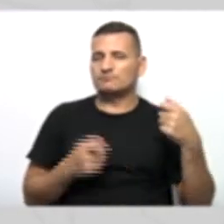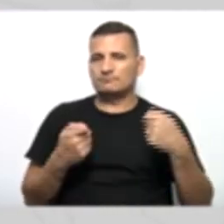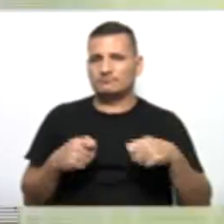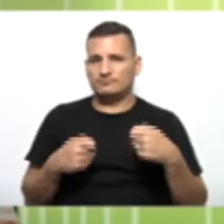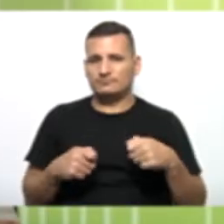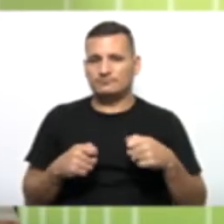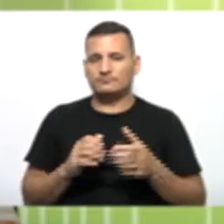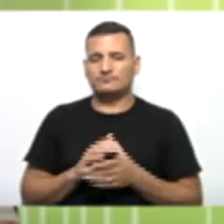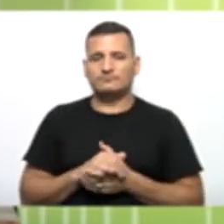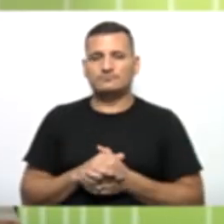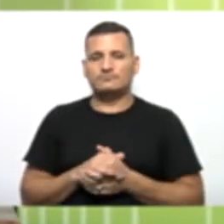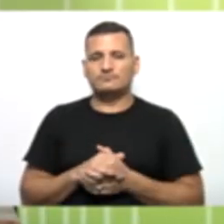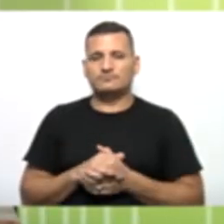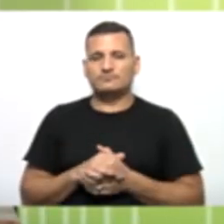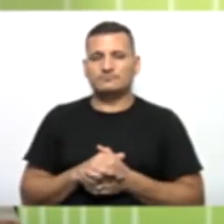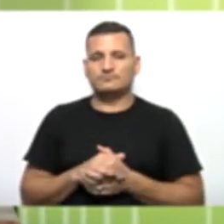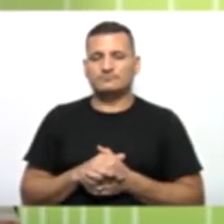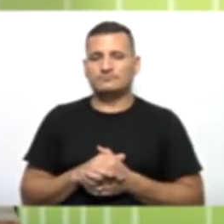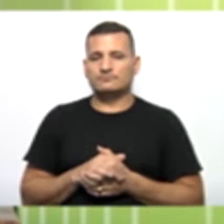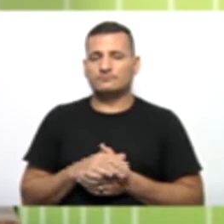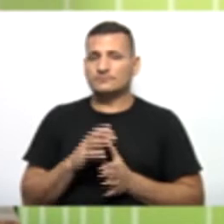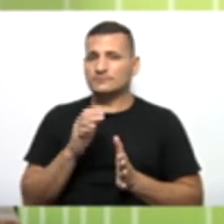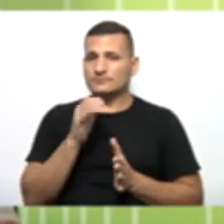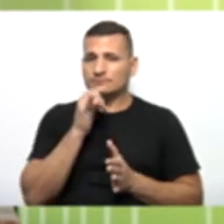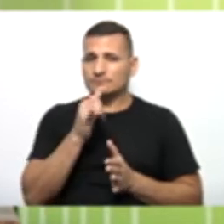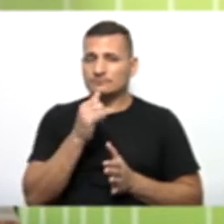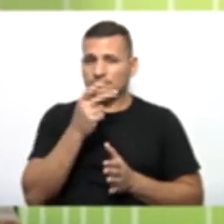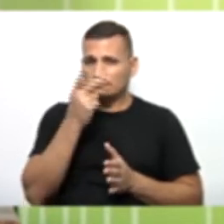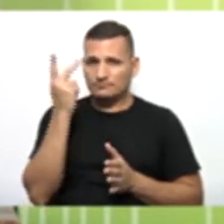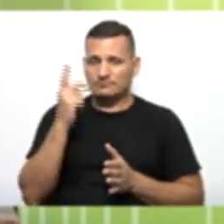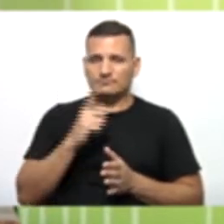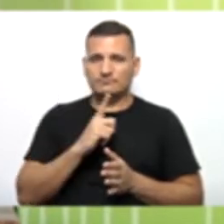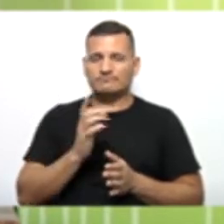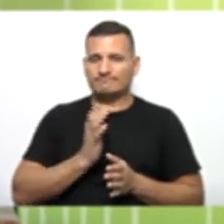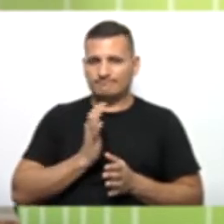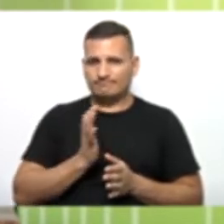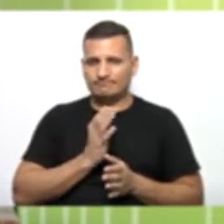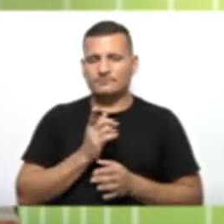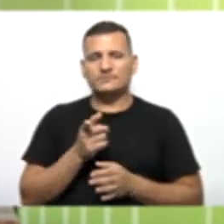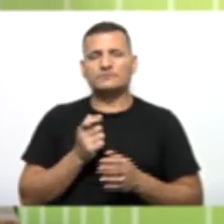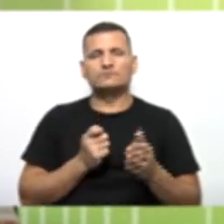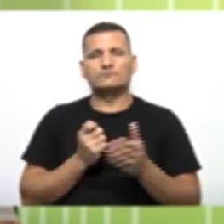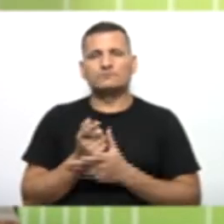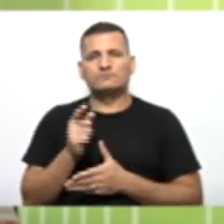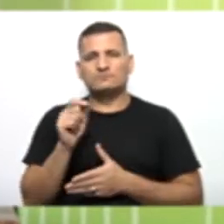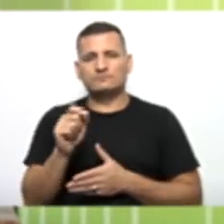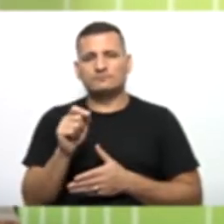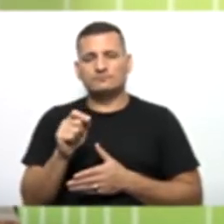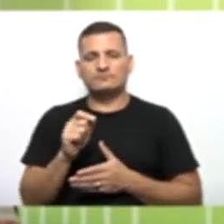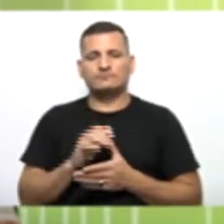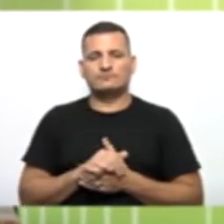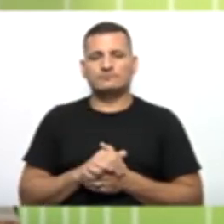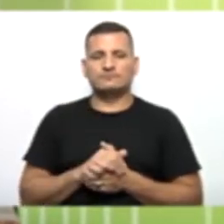só, se uma pessoa tem capacidade financeira, normalmente ela vai comprar itens que vai utilizar